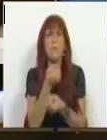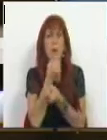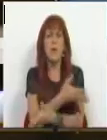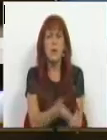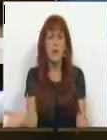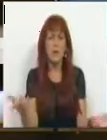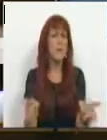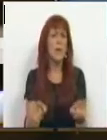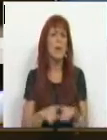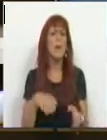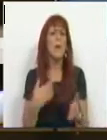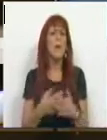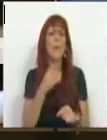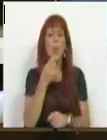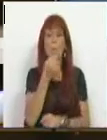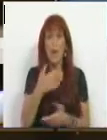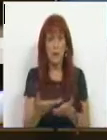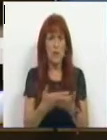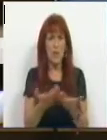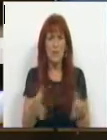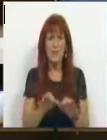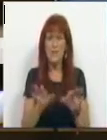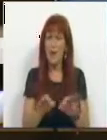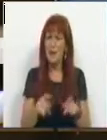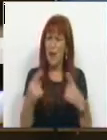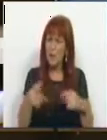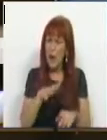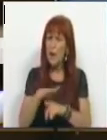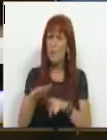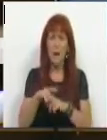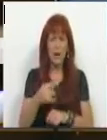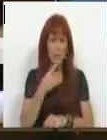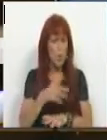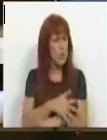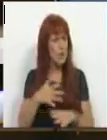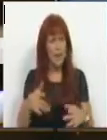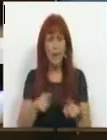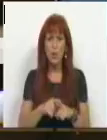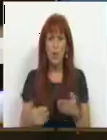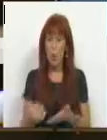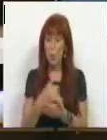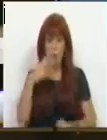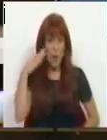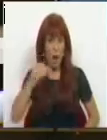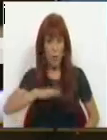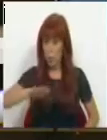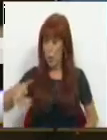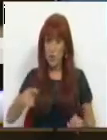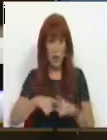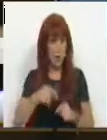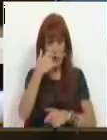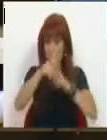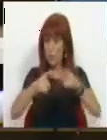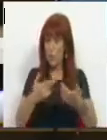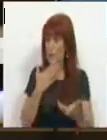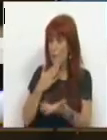desperdício, não só causa grandes perdas económicas, como também tem impacto significativo nos recursos naturais dos quais a